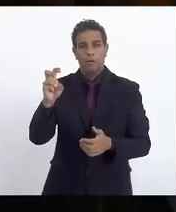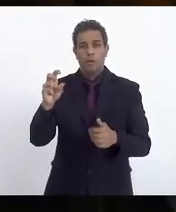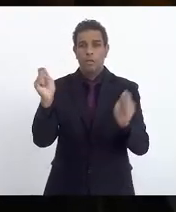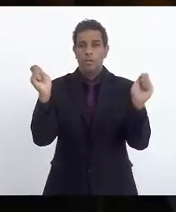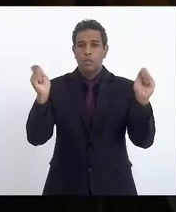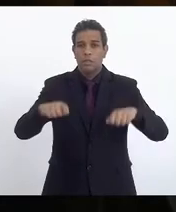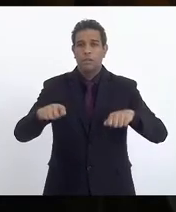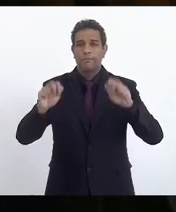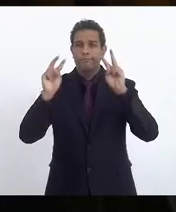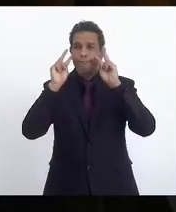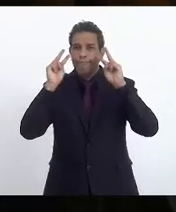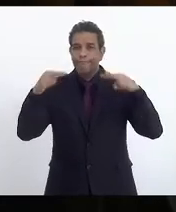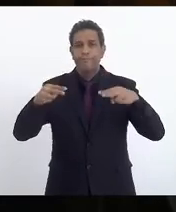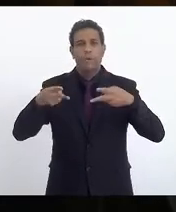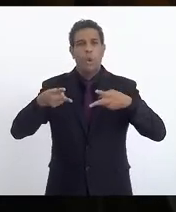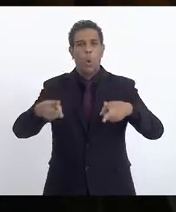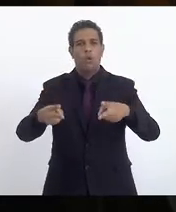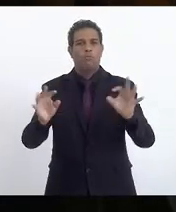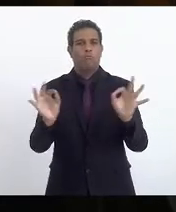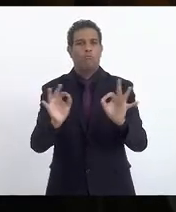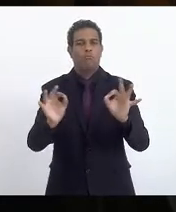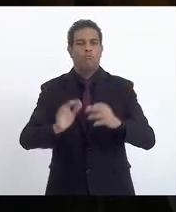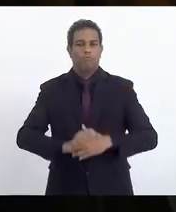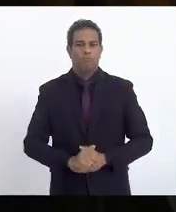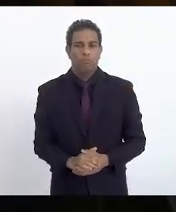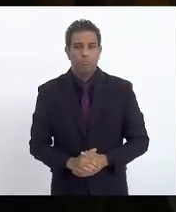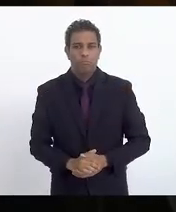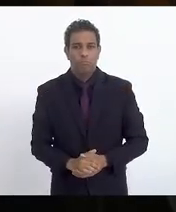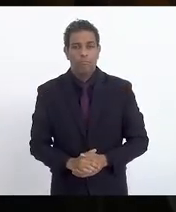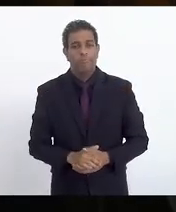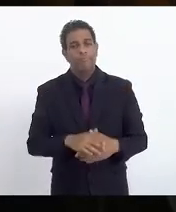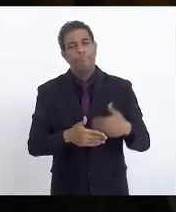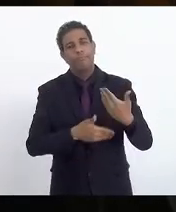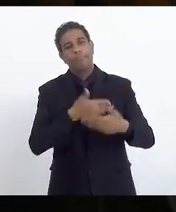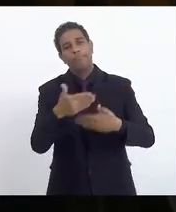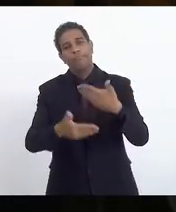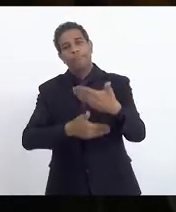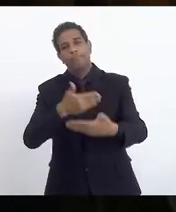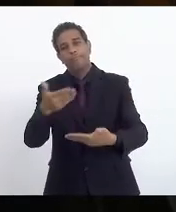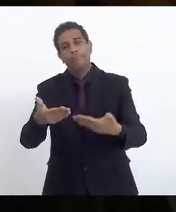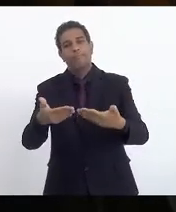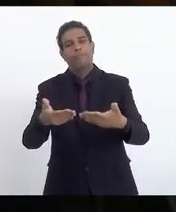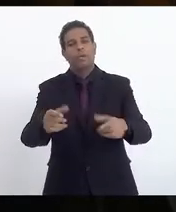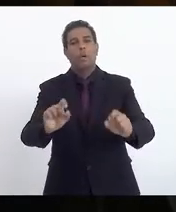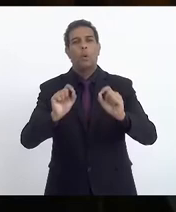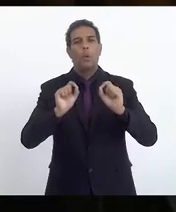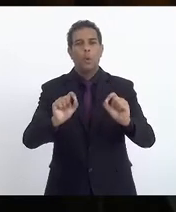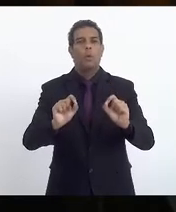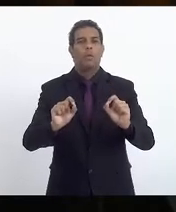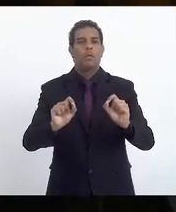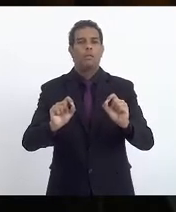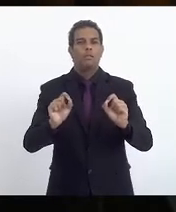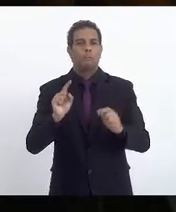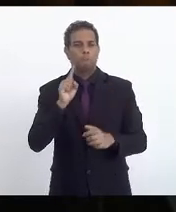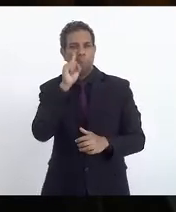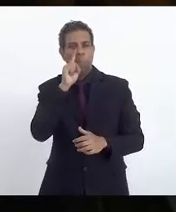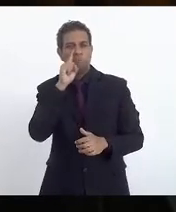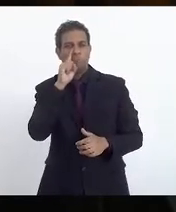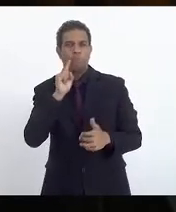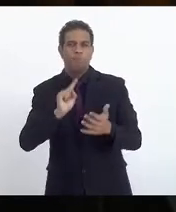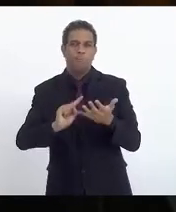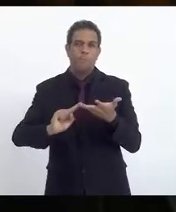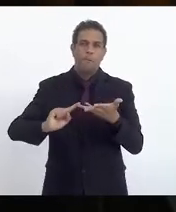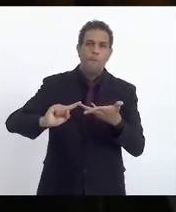vacina a gente não queria que não queria continuar E desde então nós temos enfrentado crises mais ou